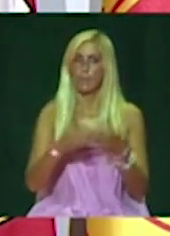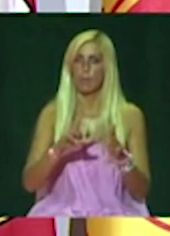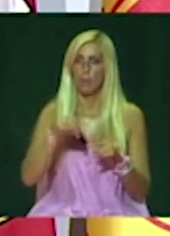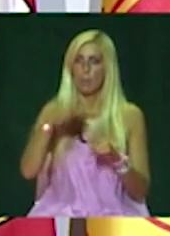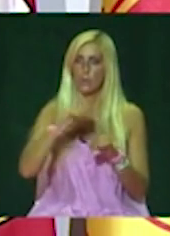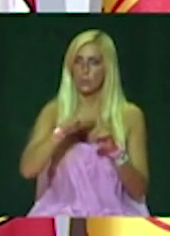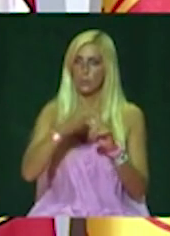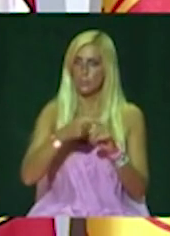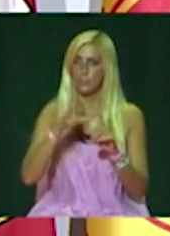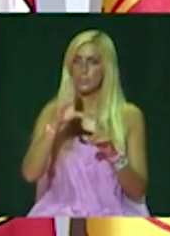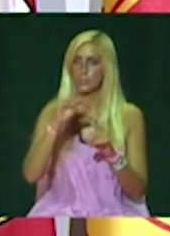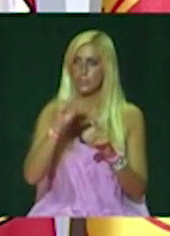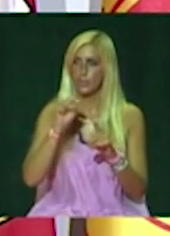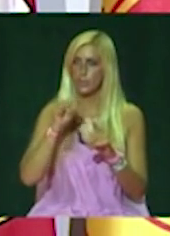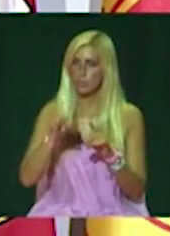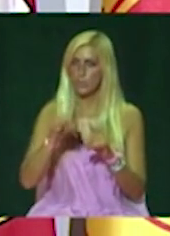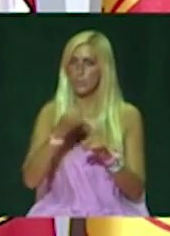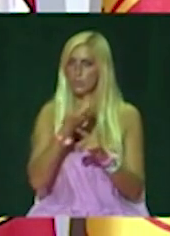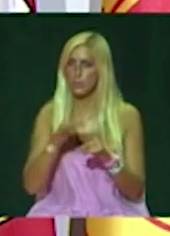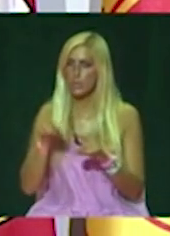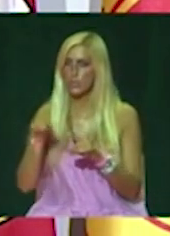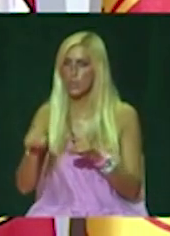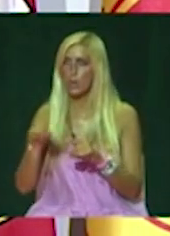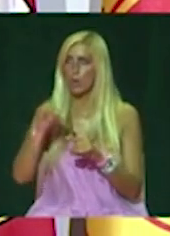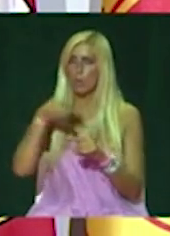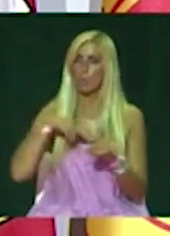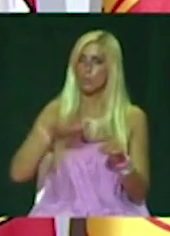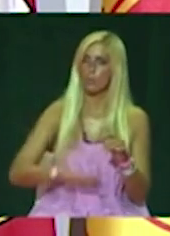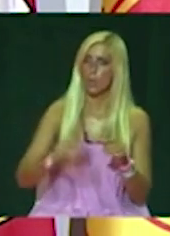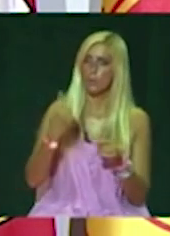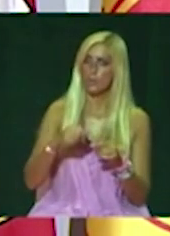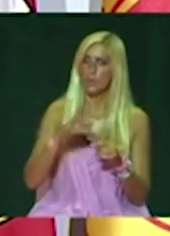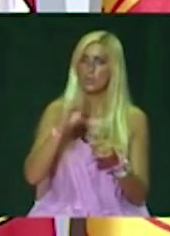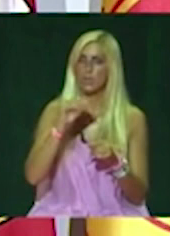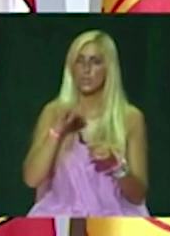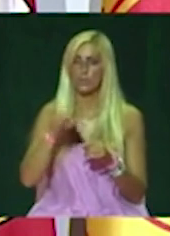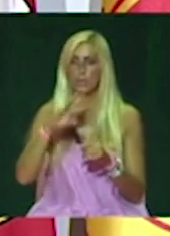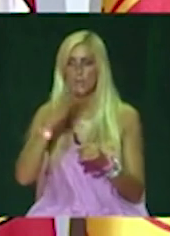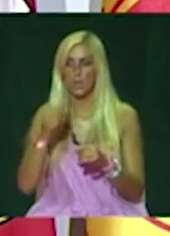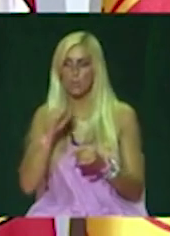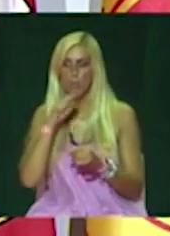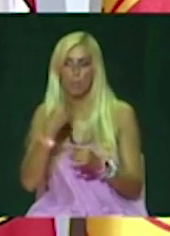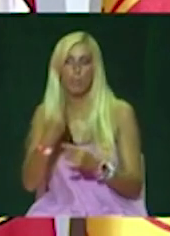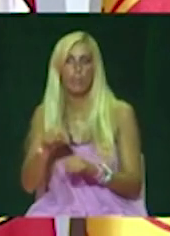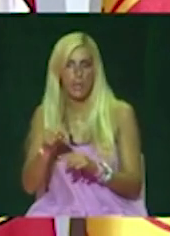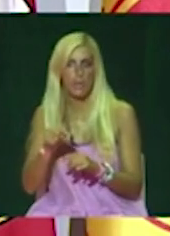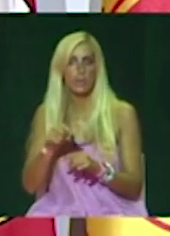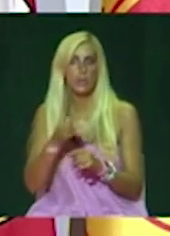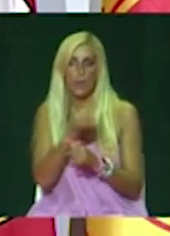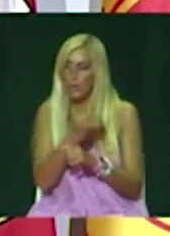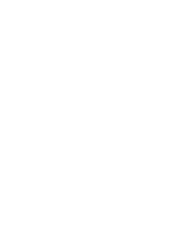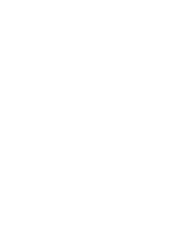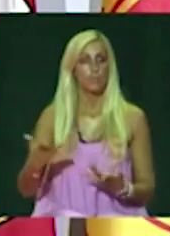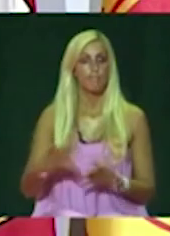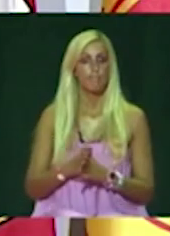próximo ano mais 10 mil lugares de creche no nosso país, para que haja mais 10 mil crianças que possam ter uma creche para